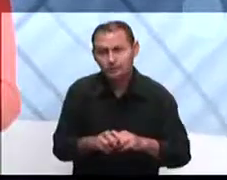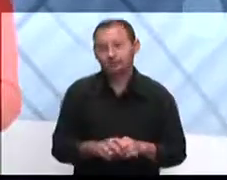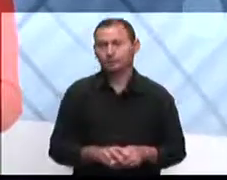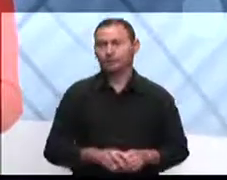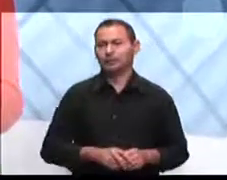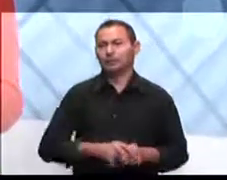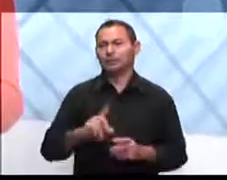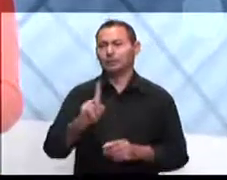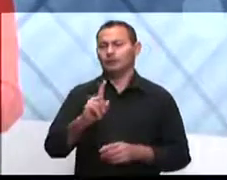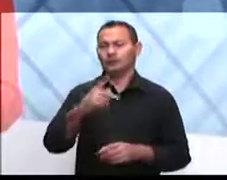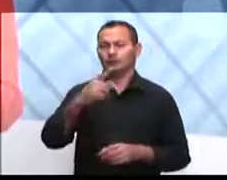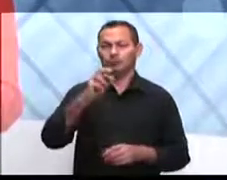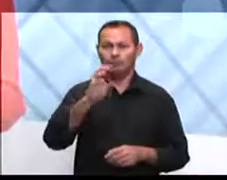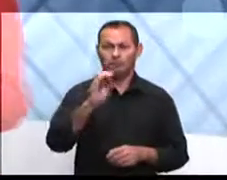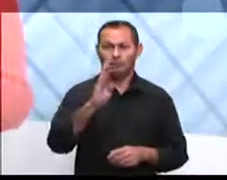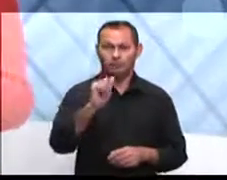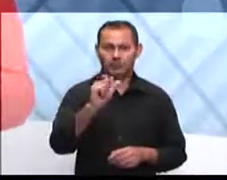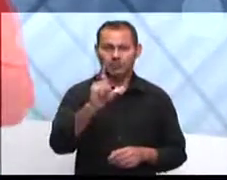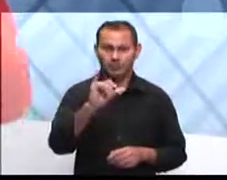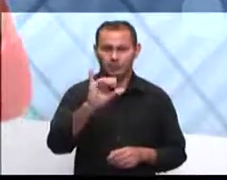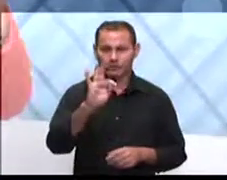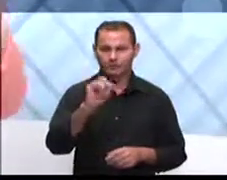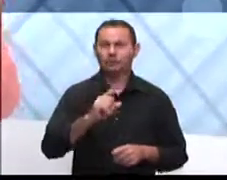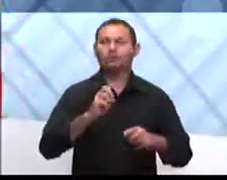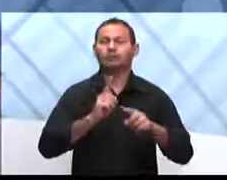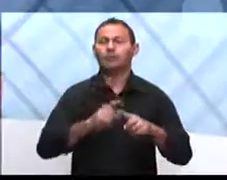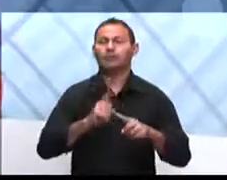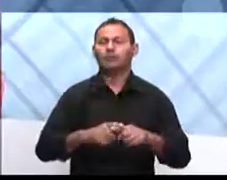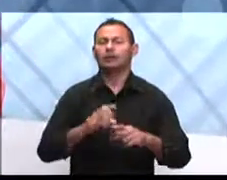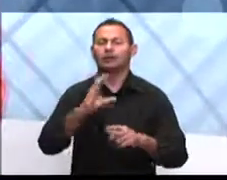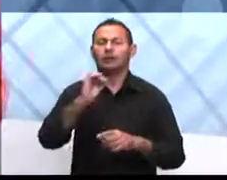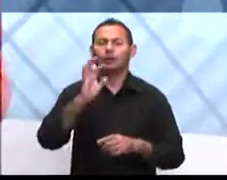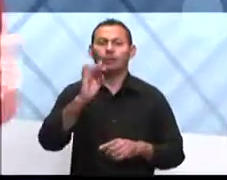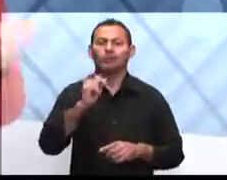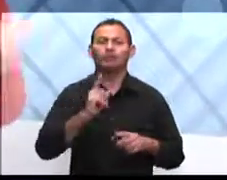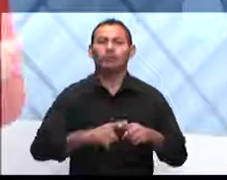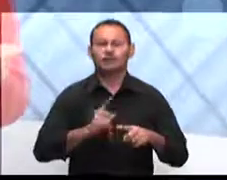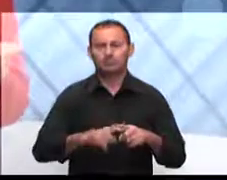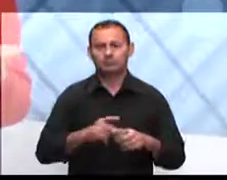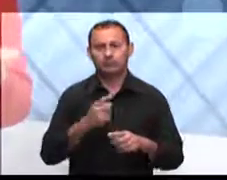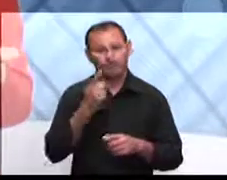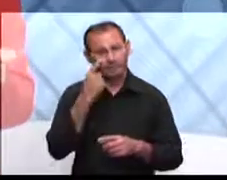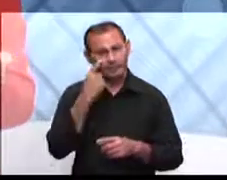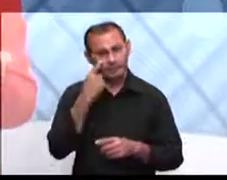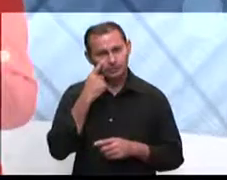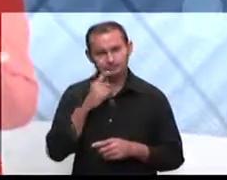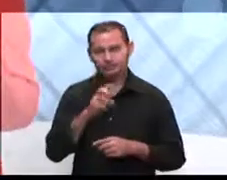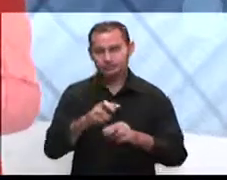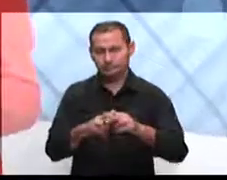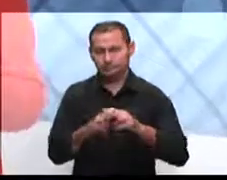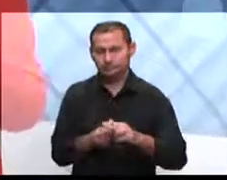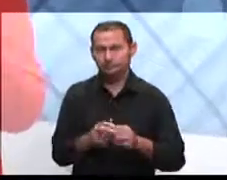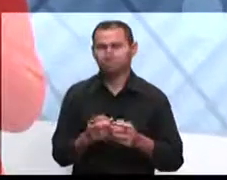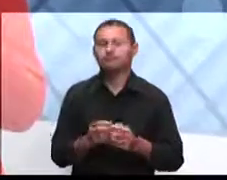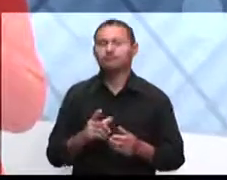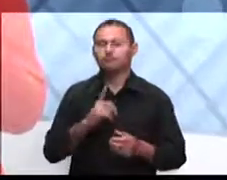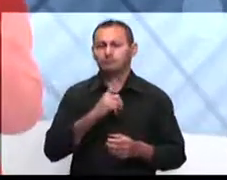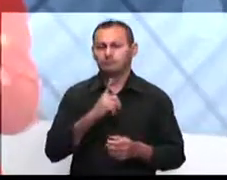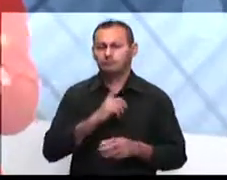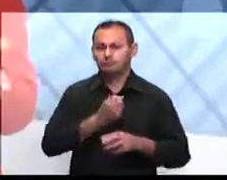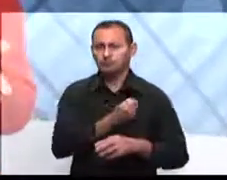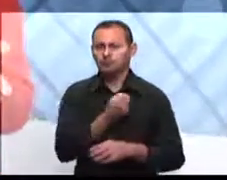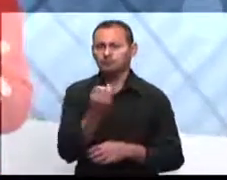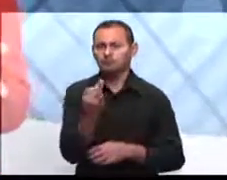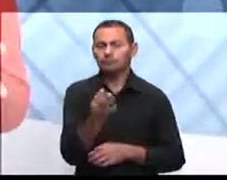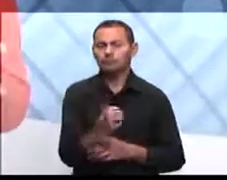não probabilística. E aí, por que por cota, né? Então, a gente vê que nesse caso, existem